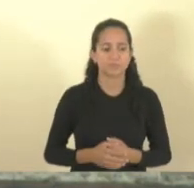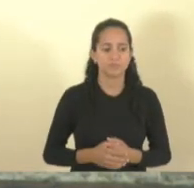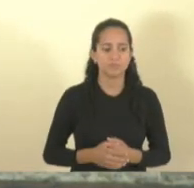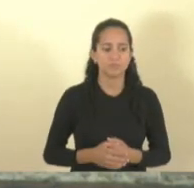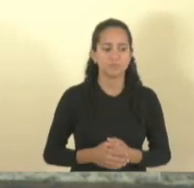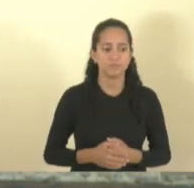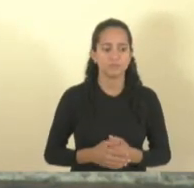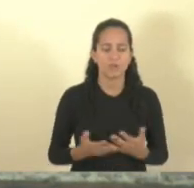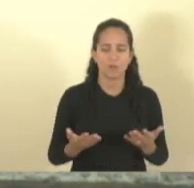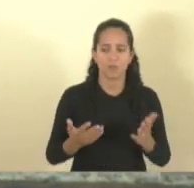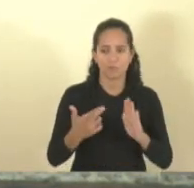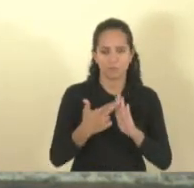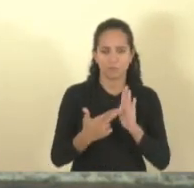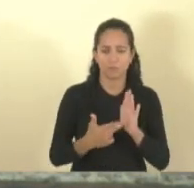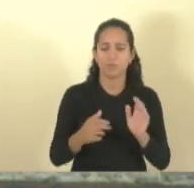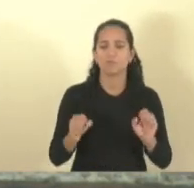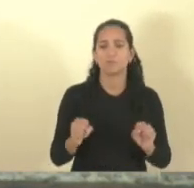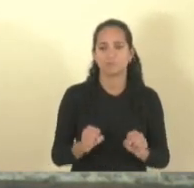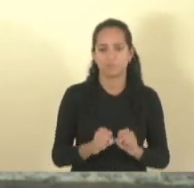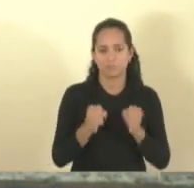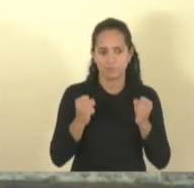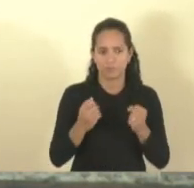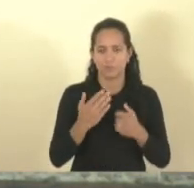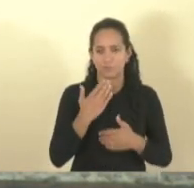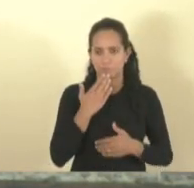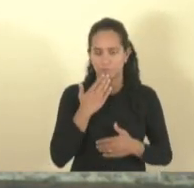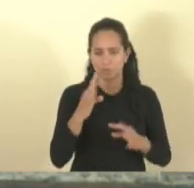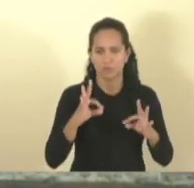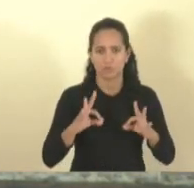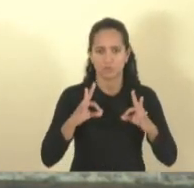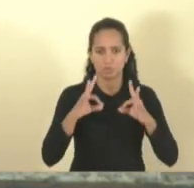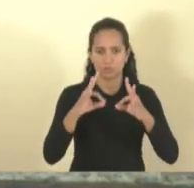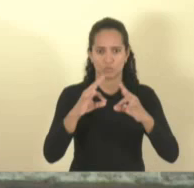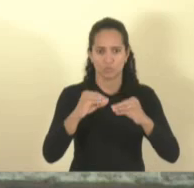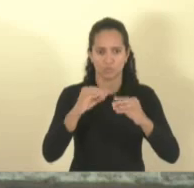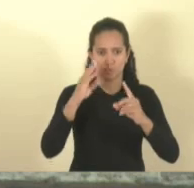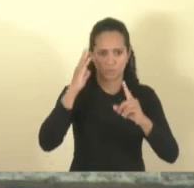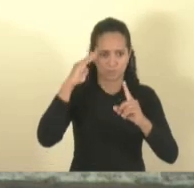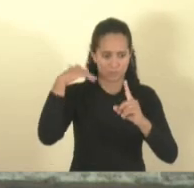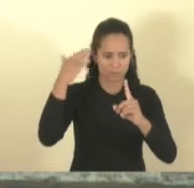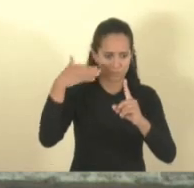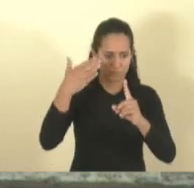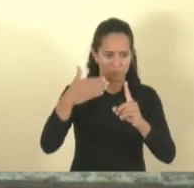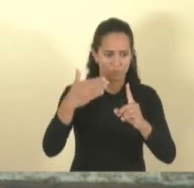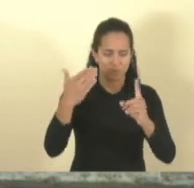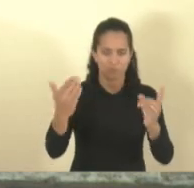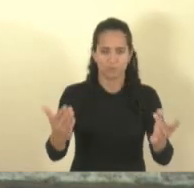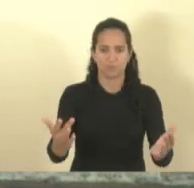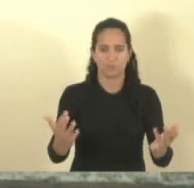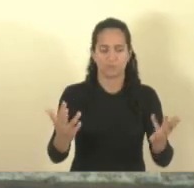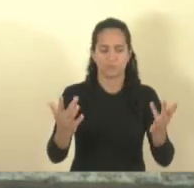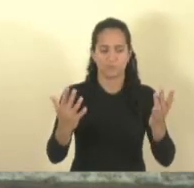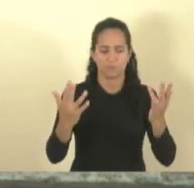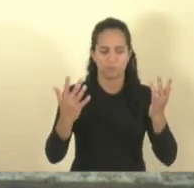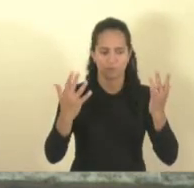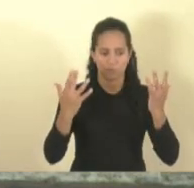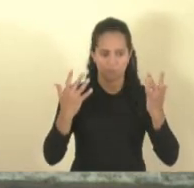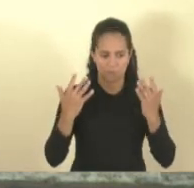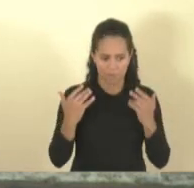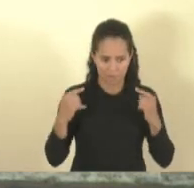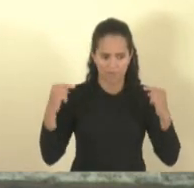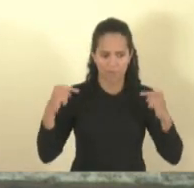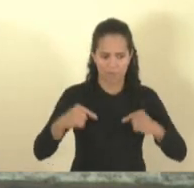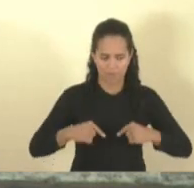quebrando o protocolo, para que todos os homenageados subam até aqui e nós compramos um bolinho para cantar os